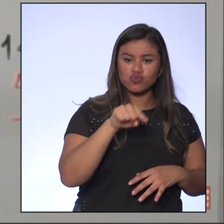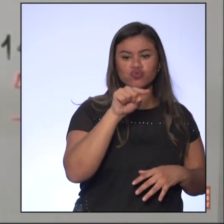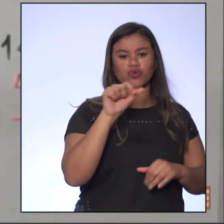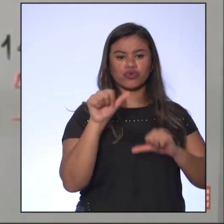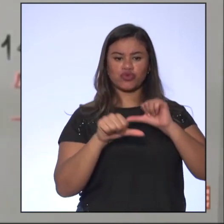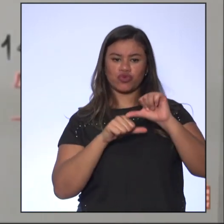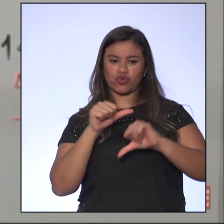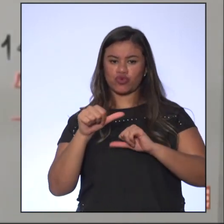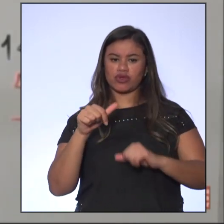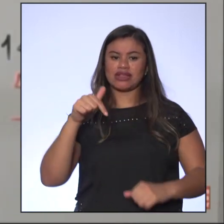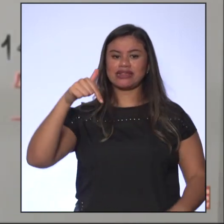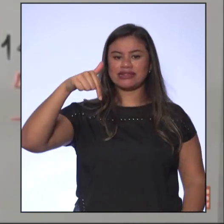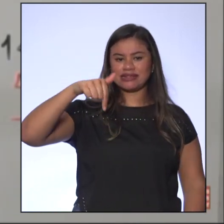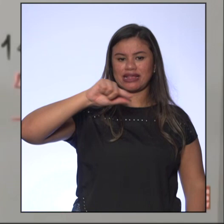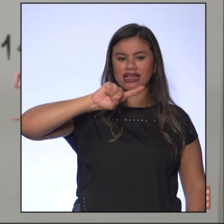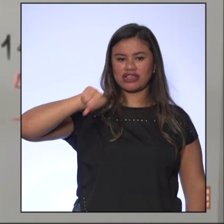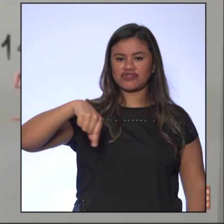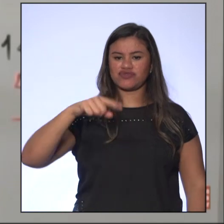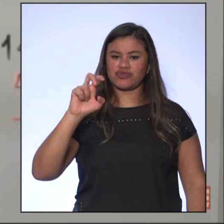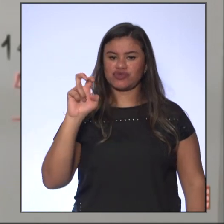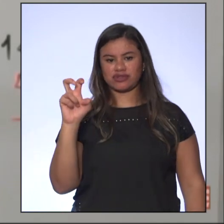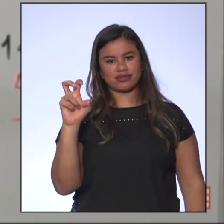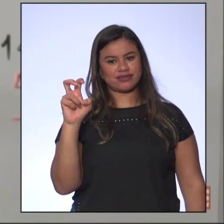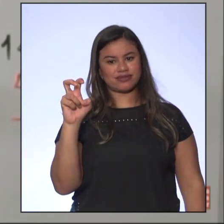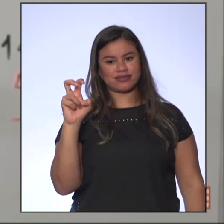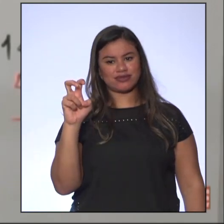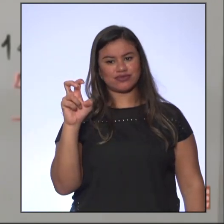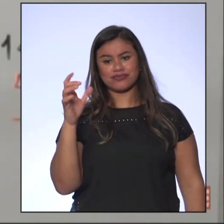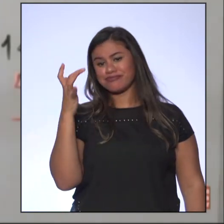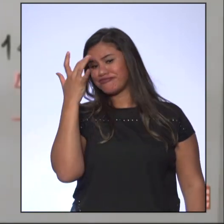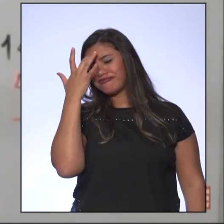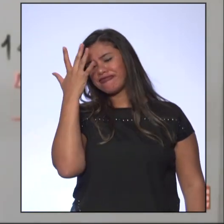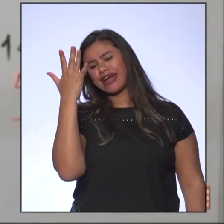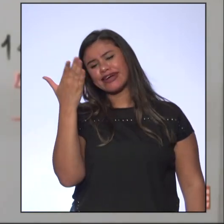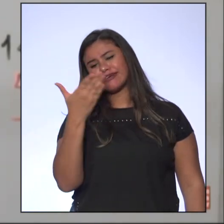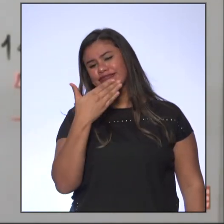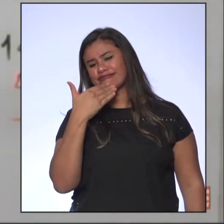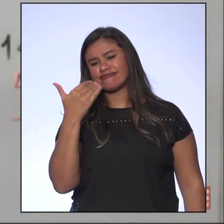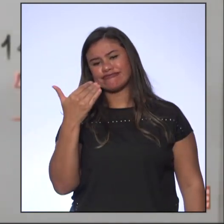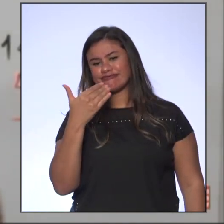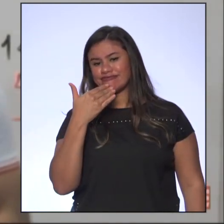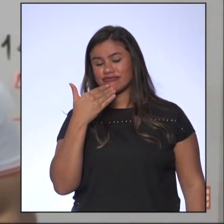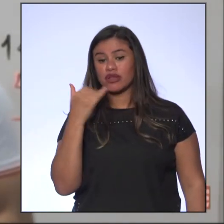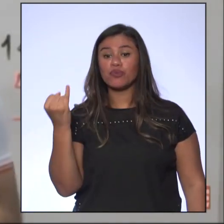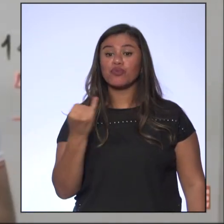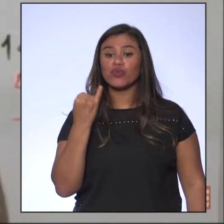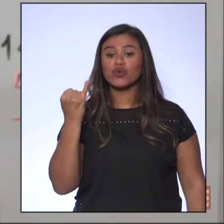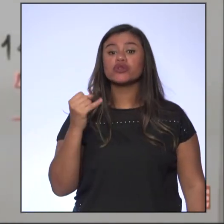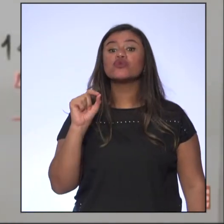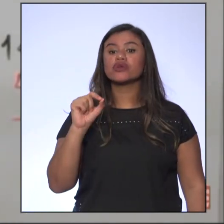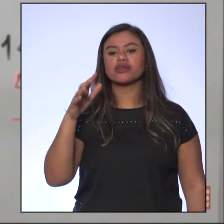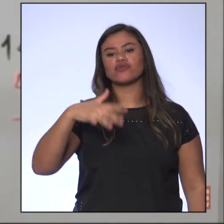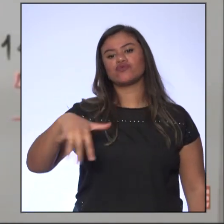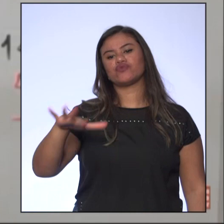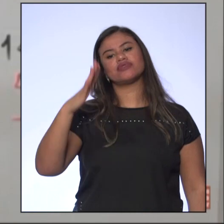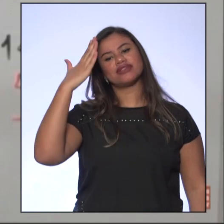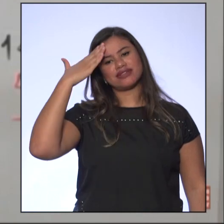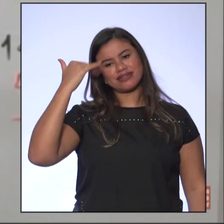dar 7,5. Você viu aí como foi fácil? O importante é você saber.